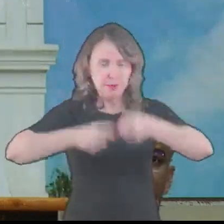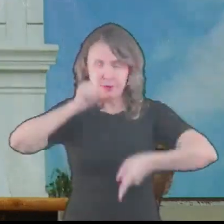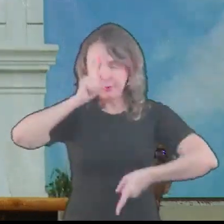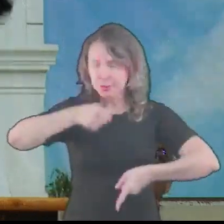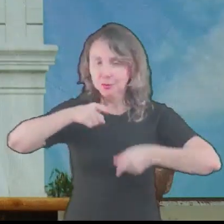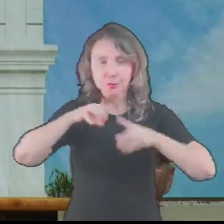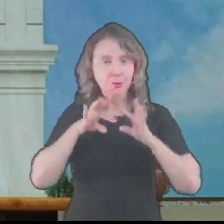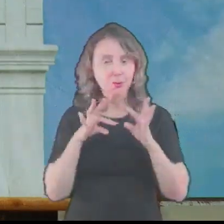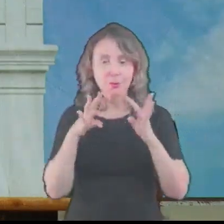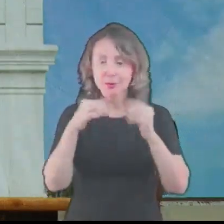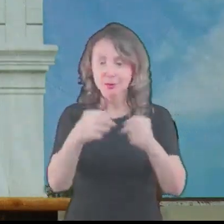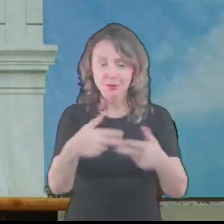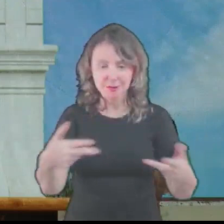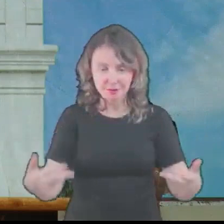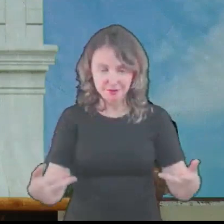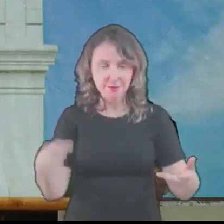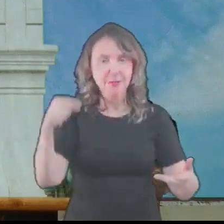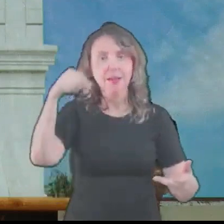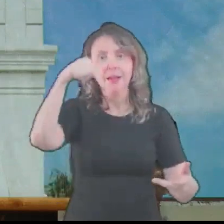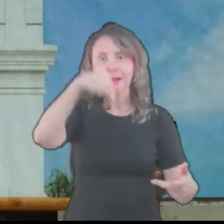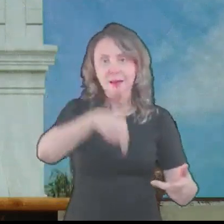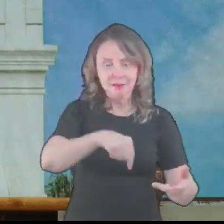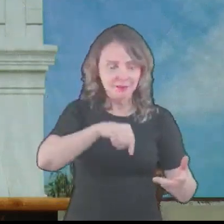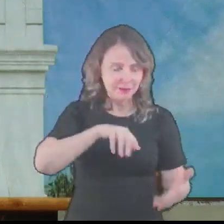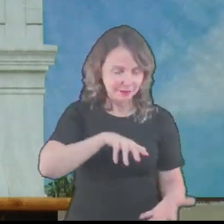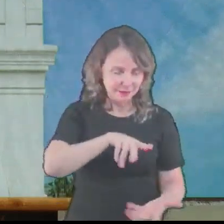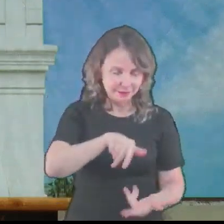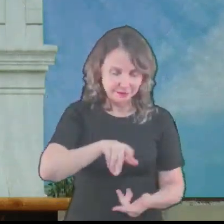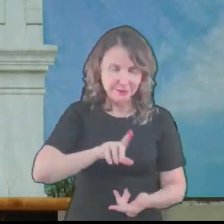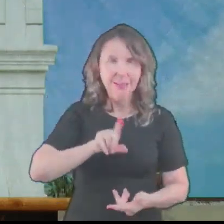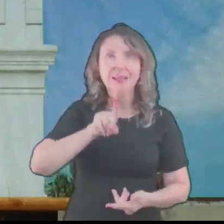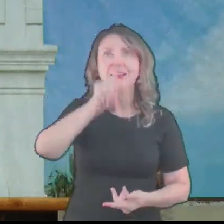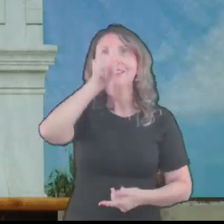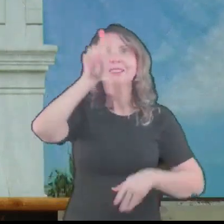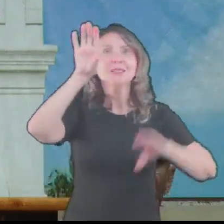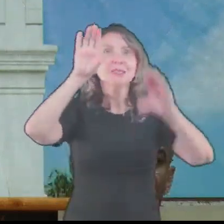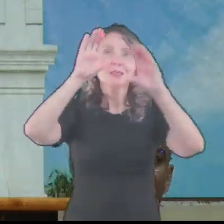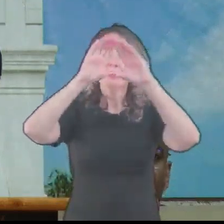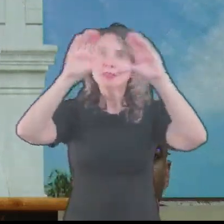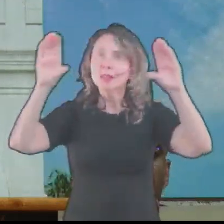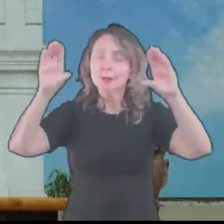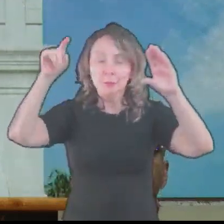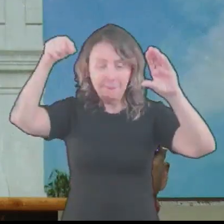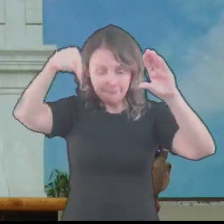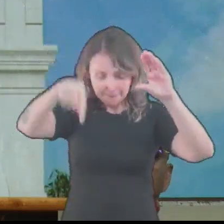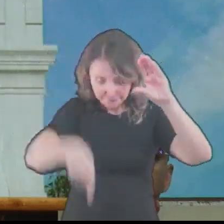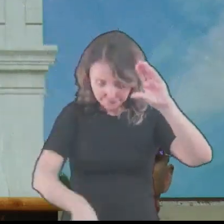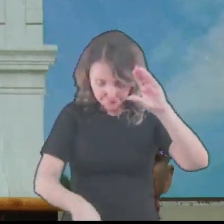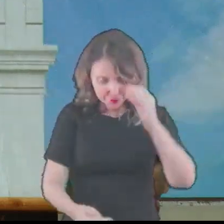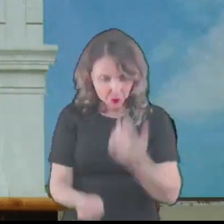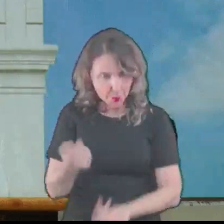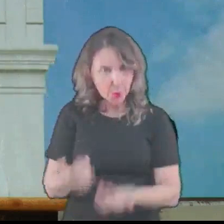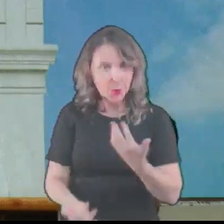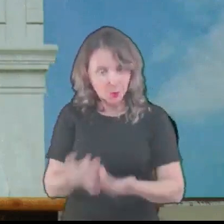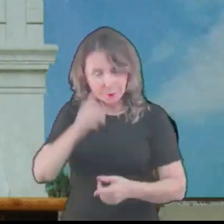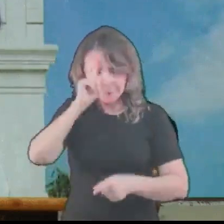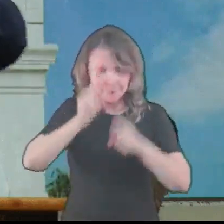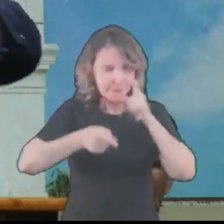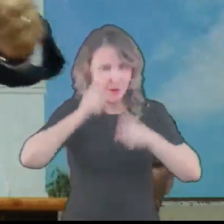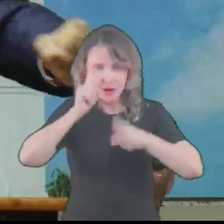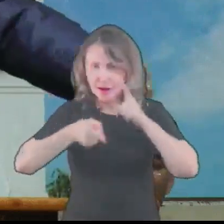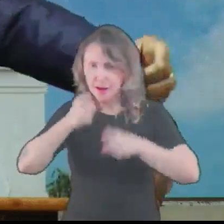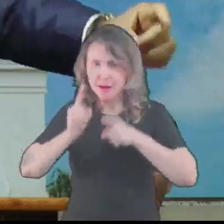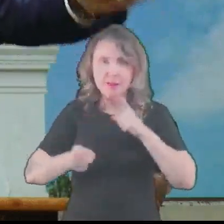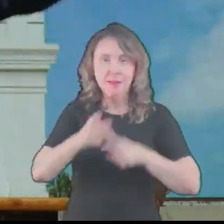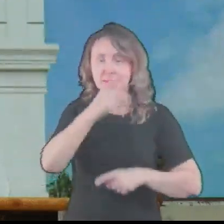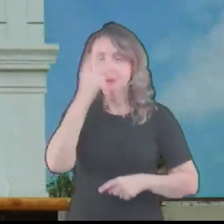terra, ele manda no céu, manda na terra e manda no inferno. Ele manda nos vivos, manda nos mortos. Ele